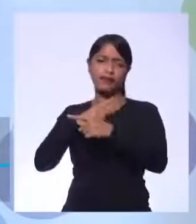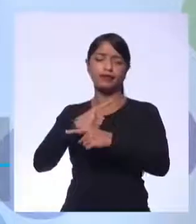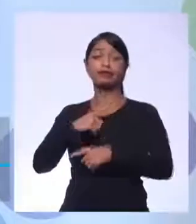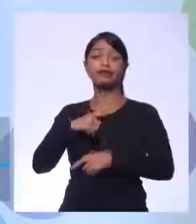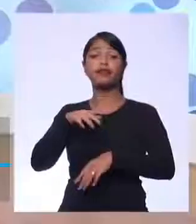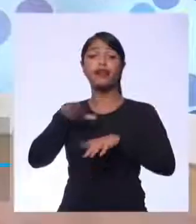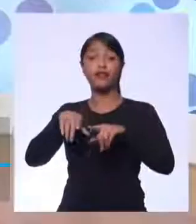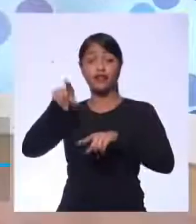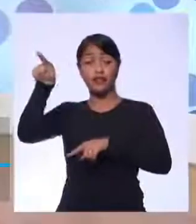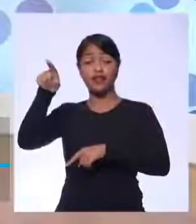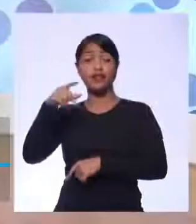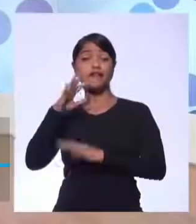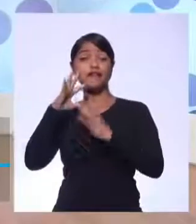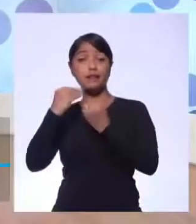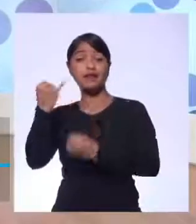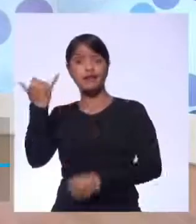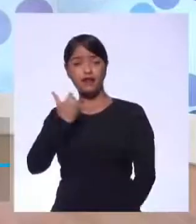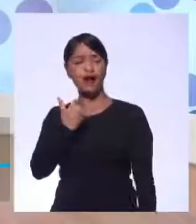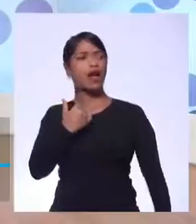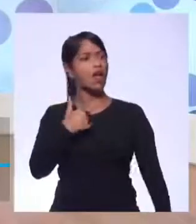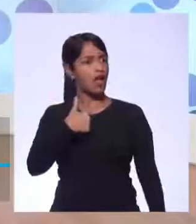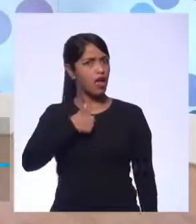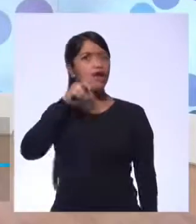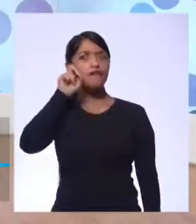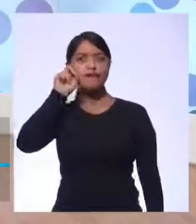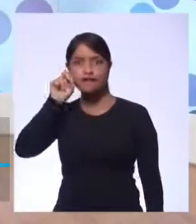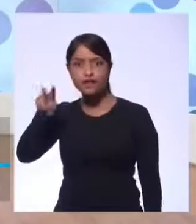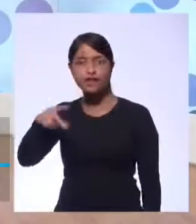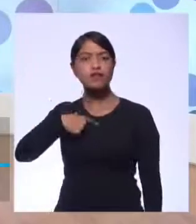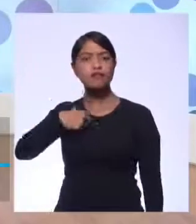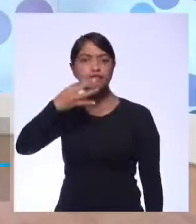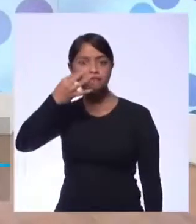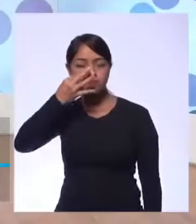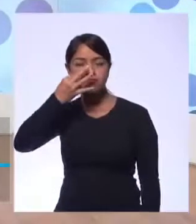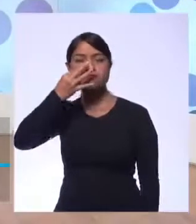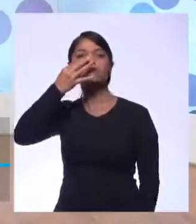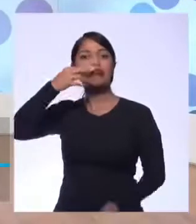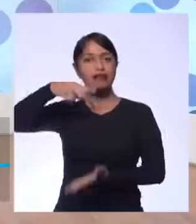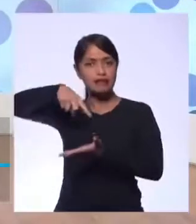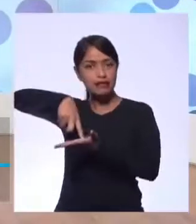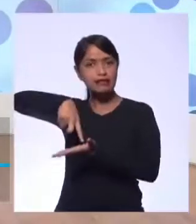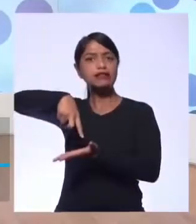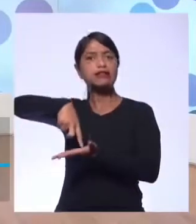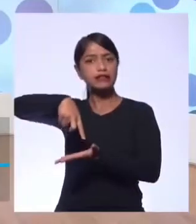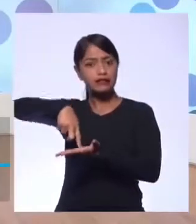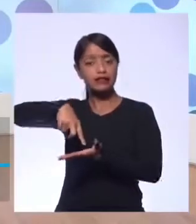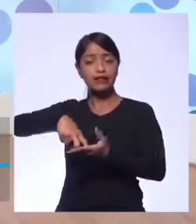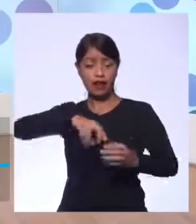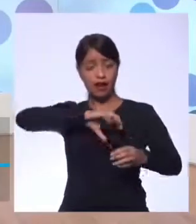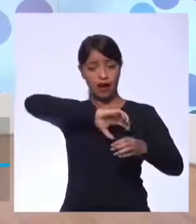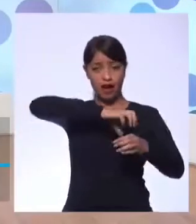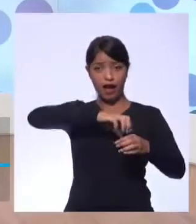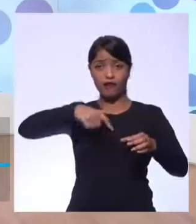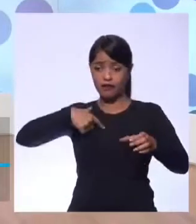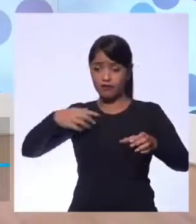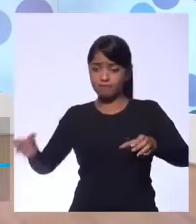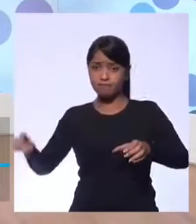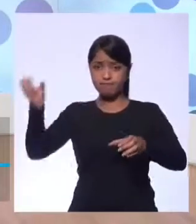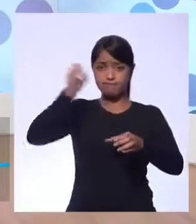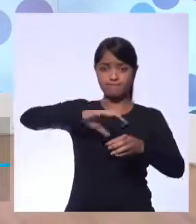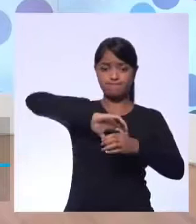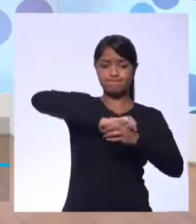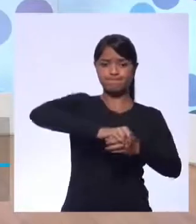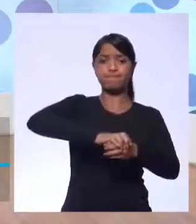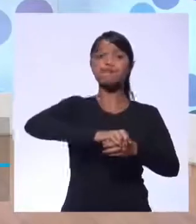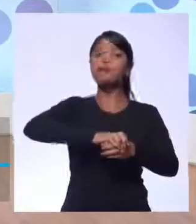mas As lendas da eu vi. região, né? Eles falam assim, mas eu vi o Saci. É verdade. Coloquei dentro da garrafa. Na minha família tem. Aí